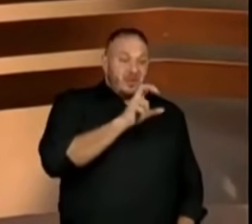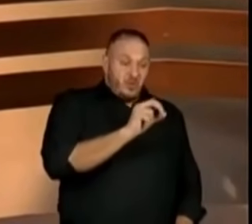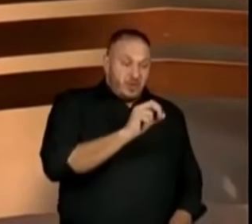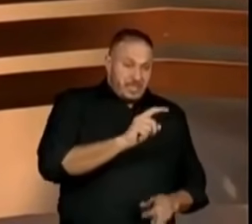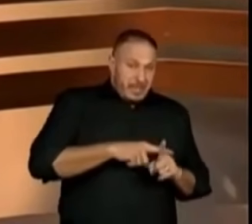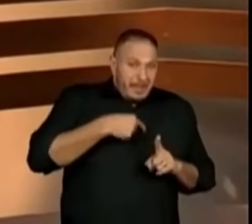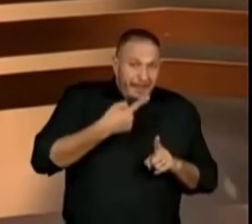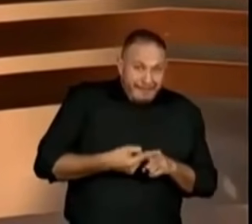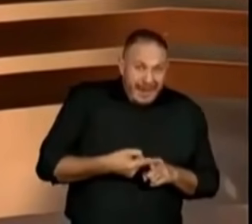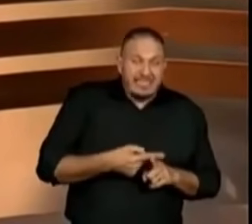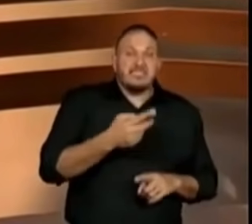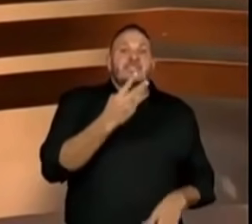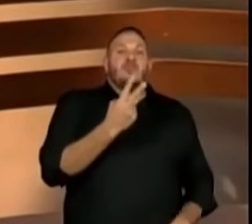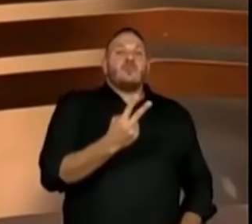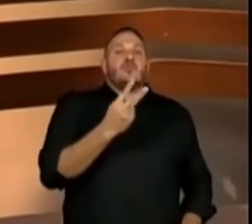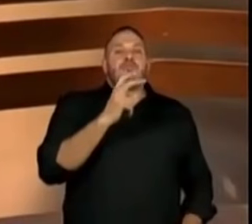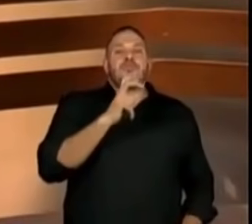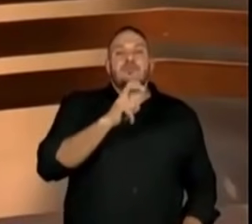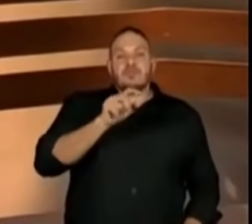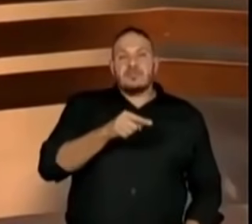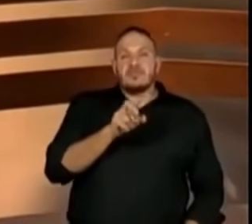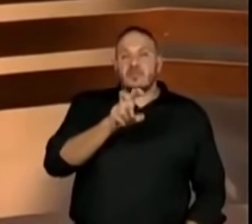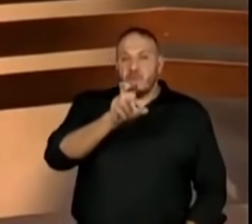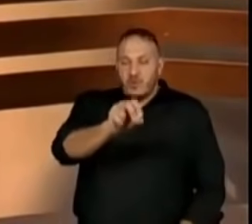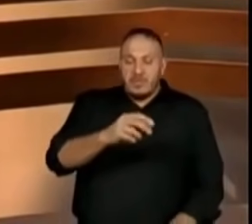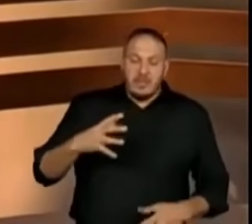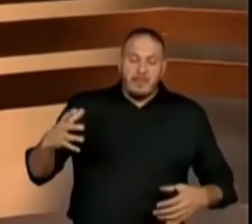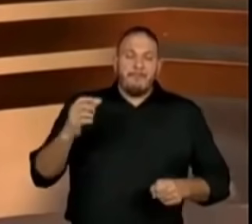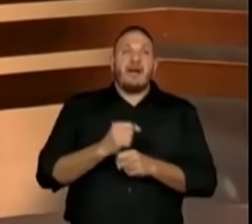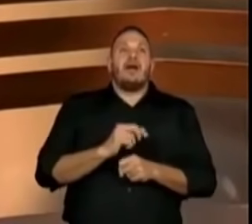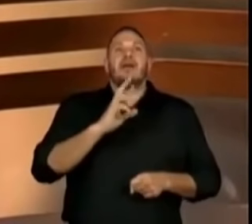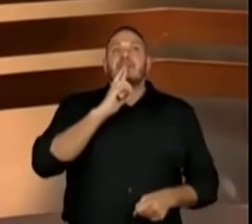50 mais 2,50 é igual a